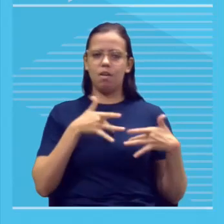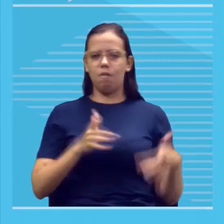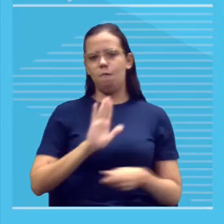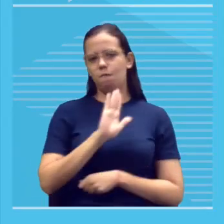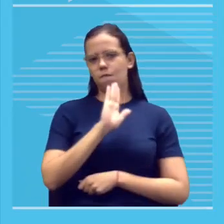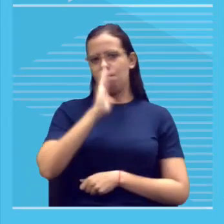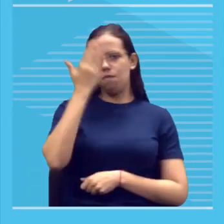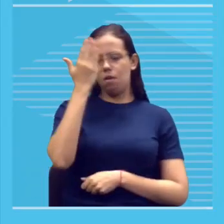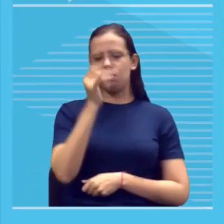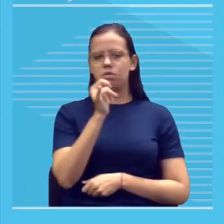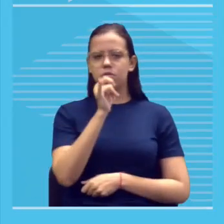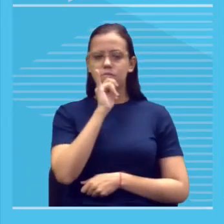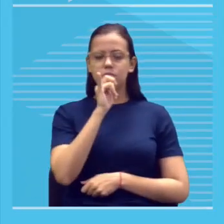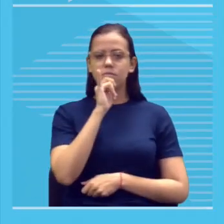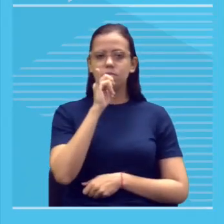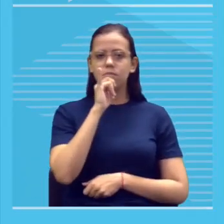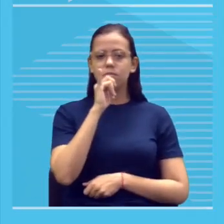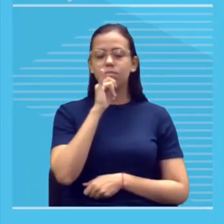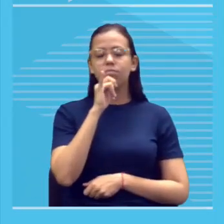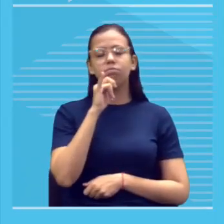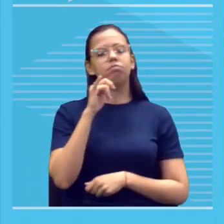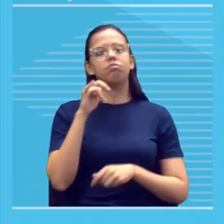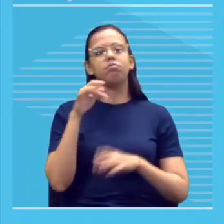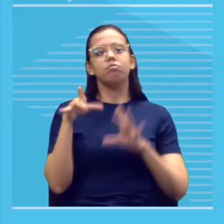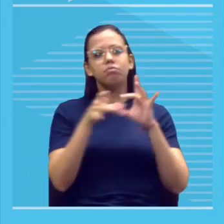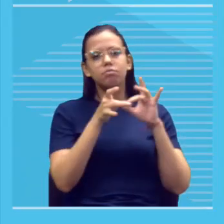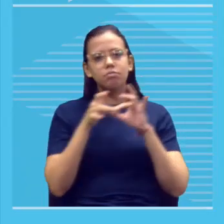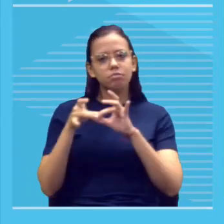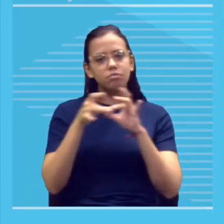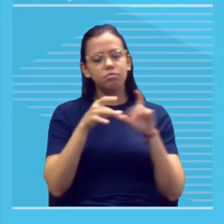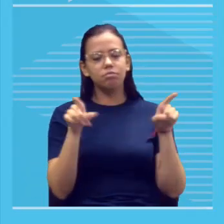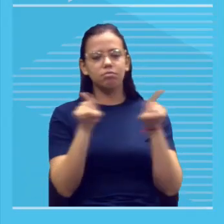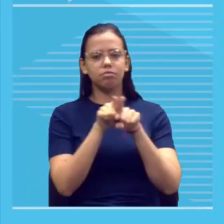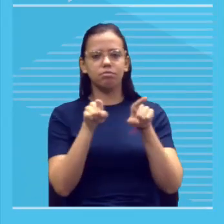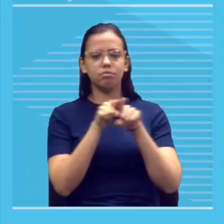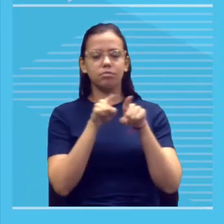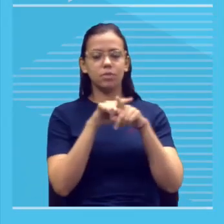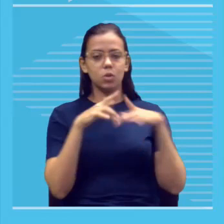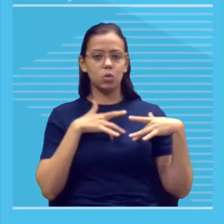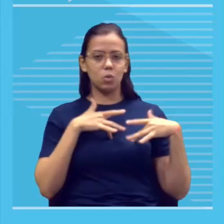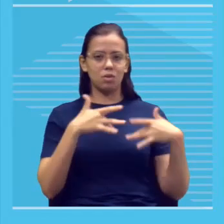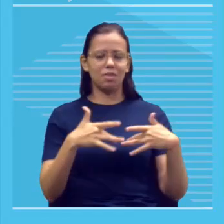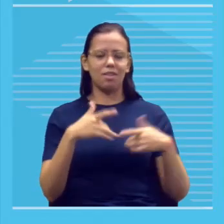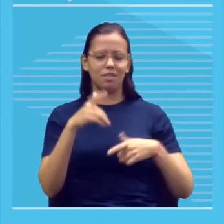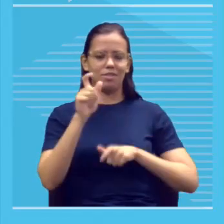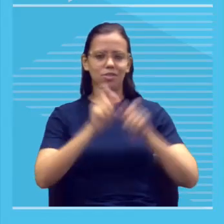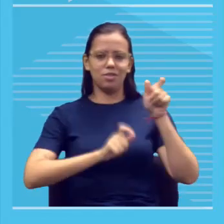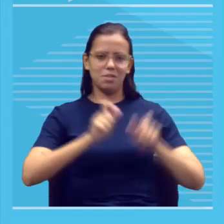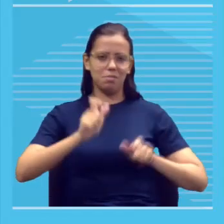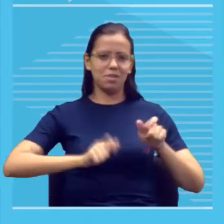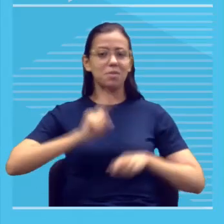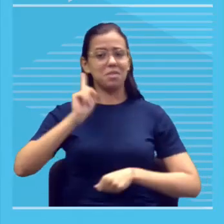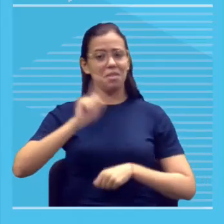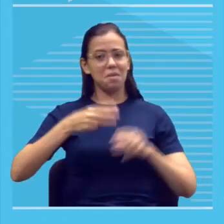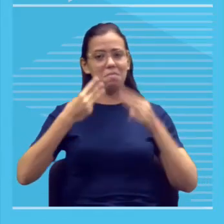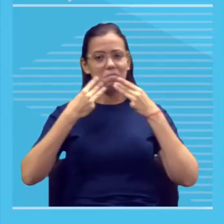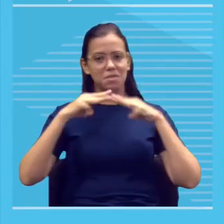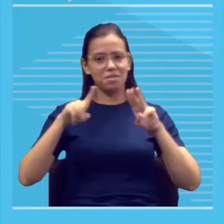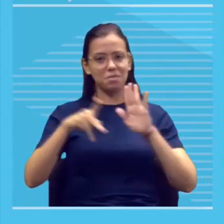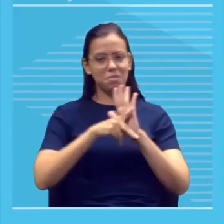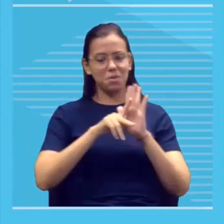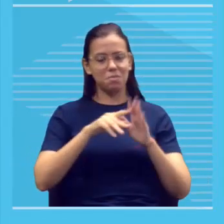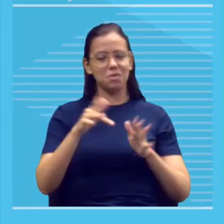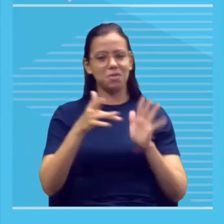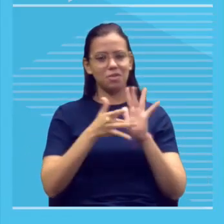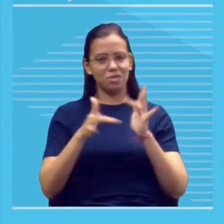né é estabelecer comunhão solidariedade entre as pessoas essa é a missão de Cristo